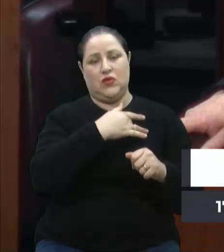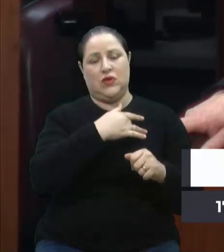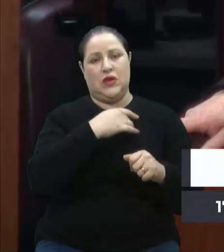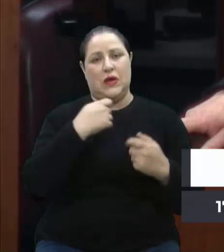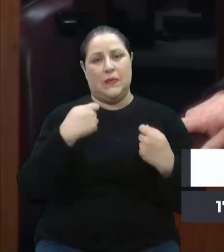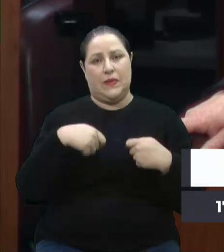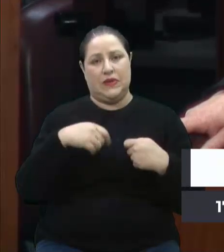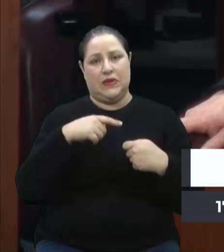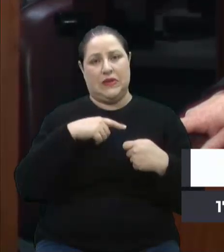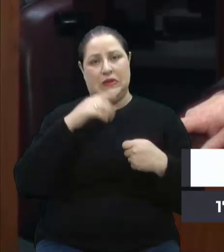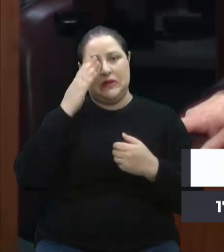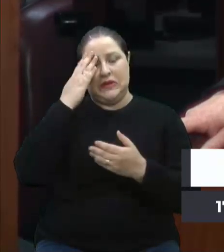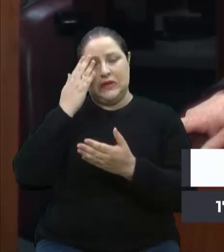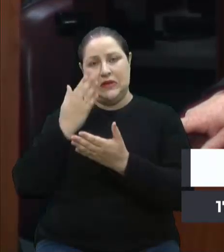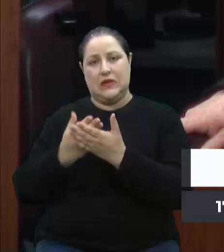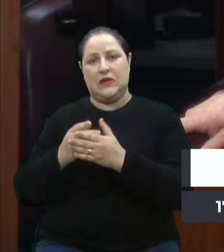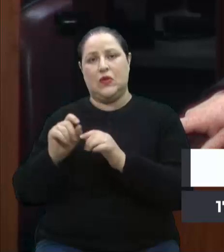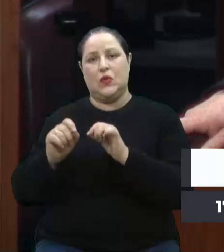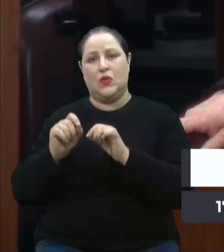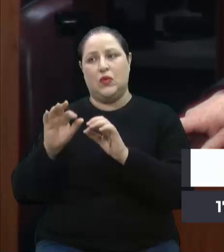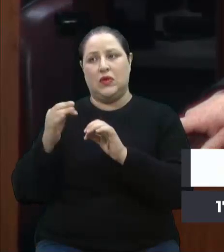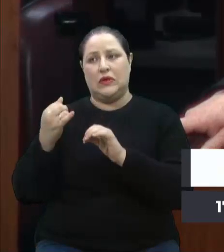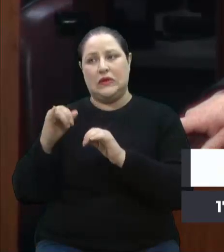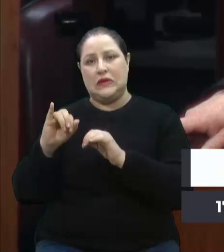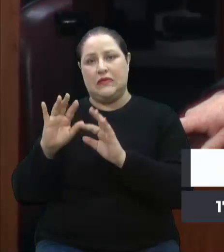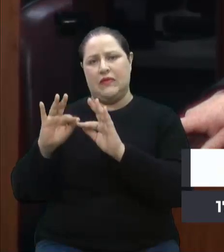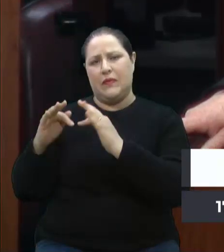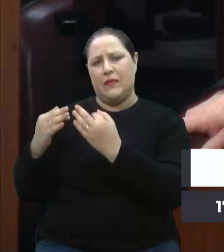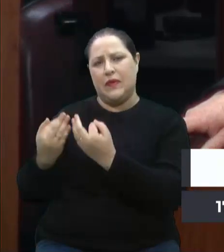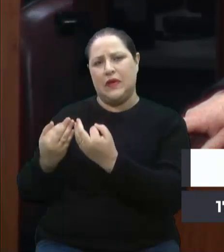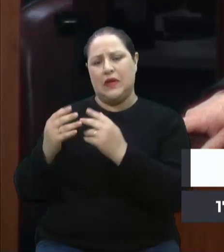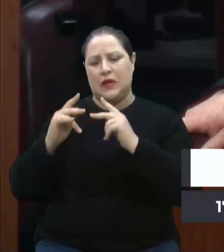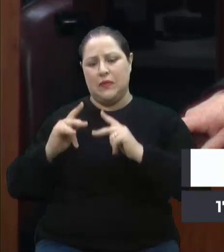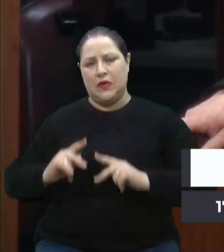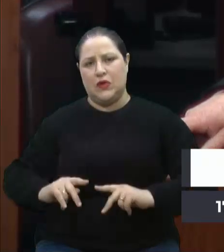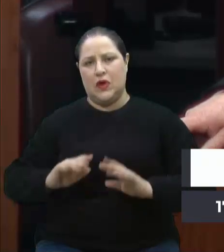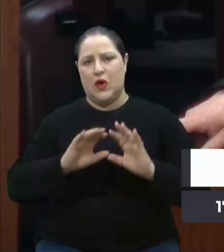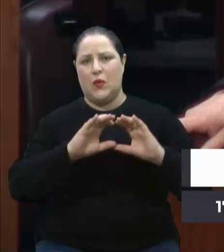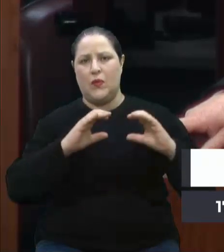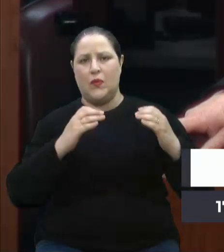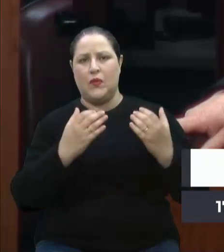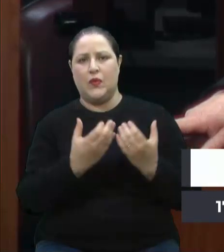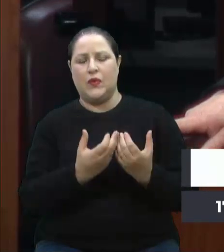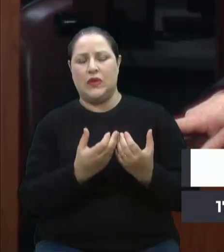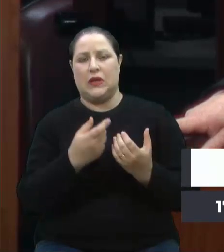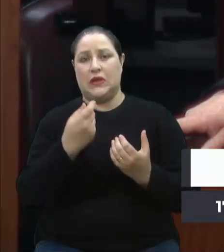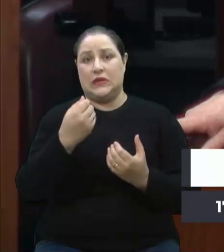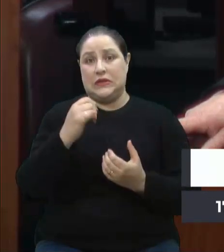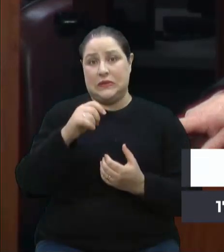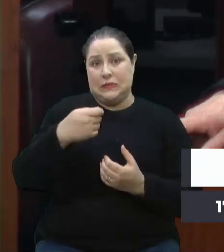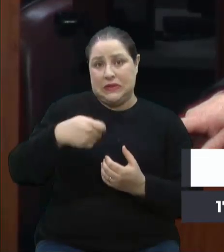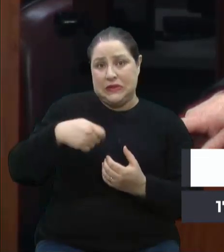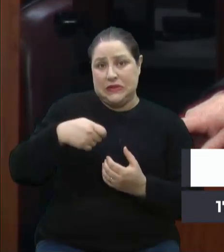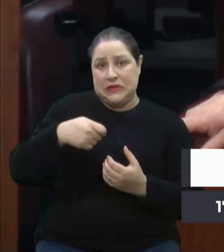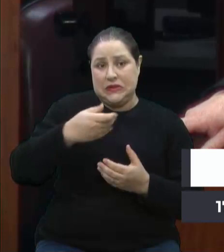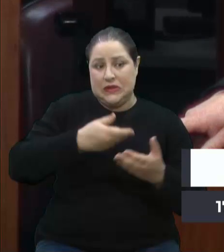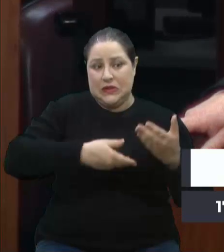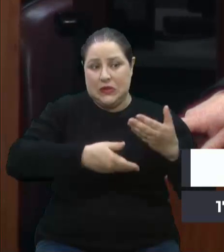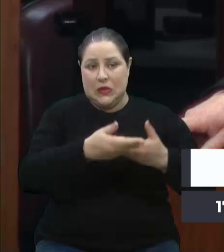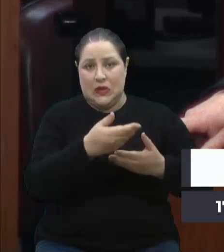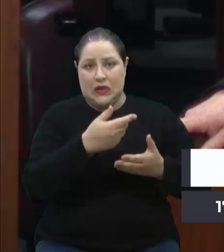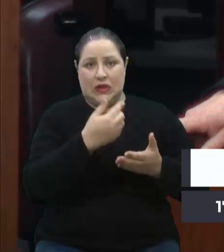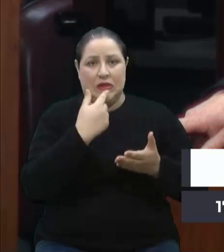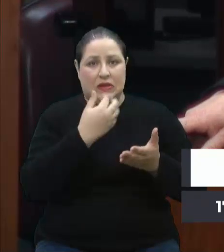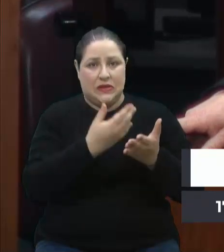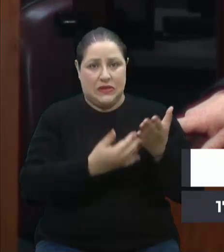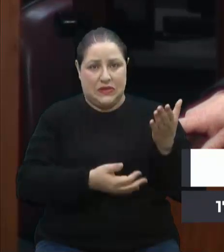necessitemos ou familiar qualquer pessoa da comunidade que ela tenha esse essa necessidade atendida